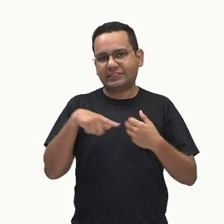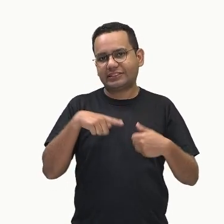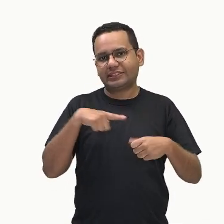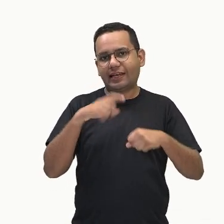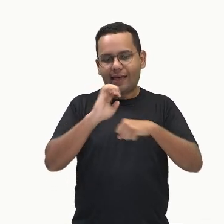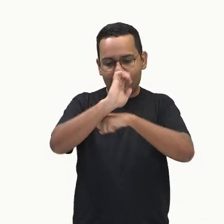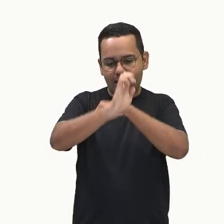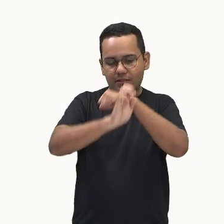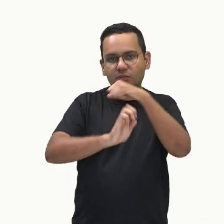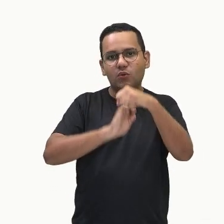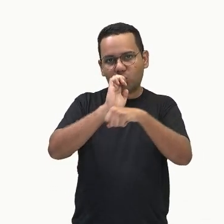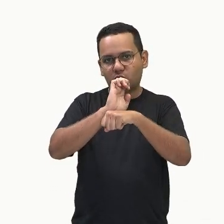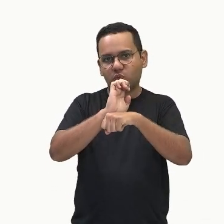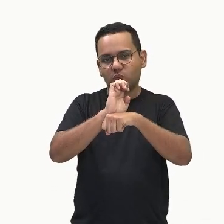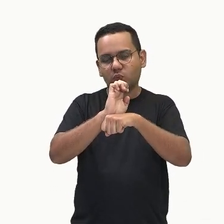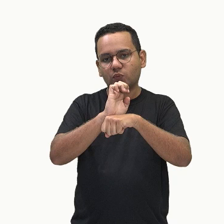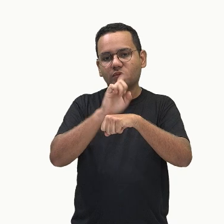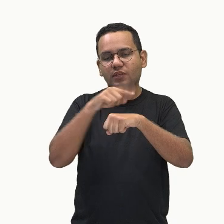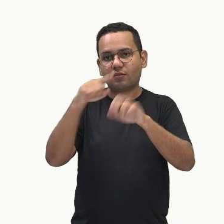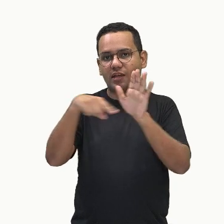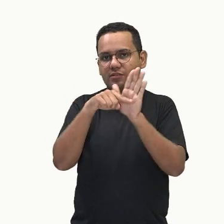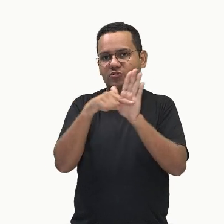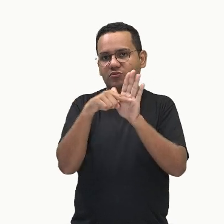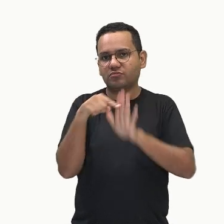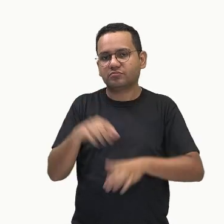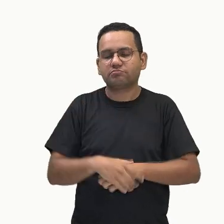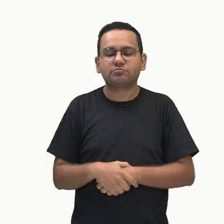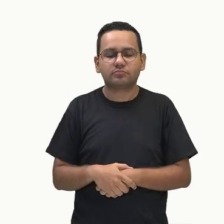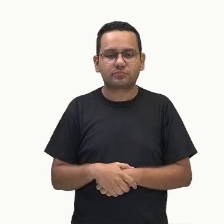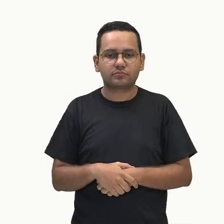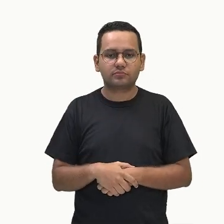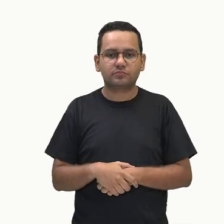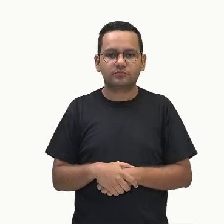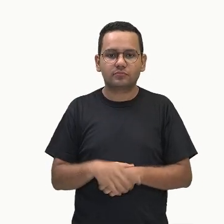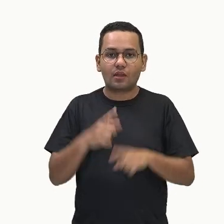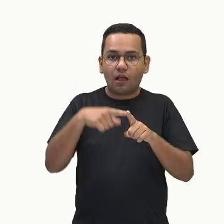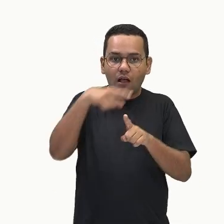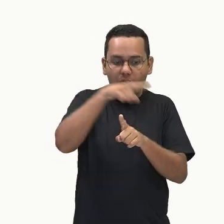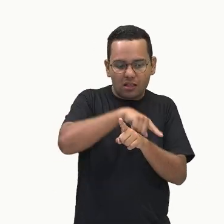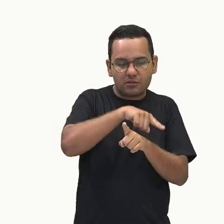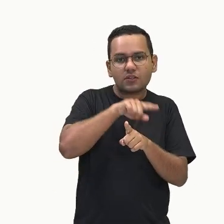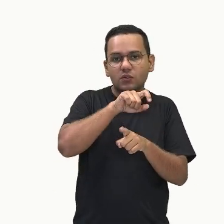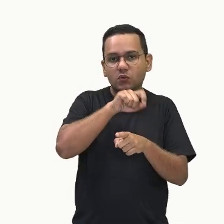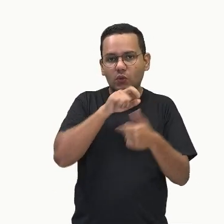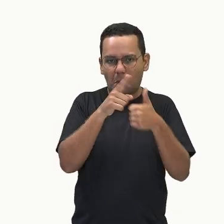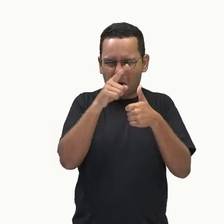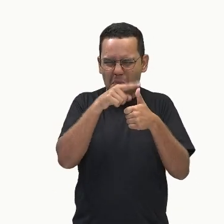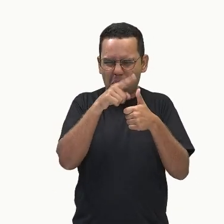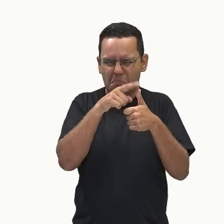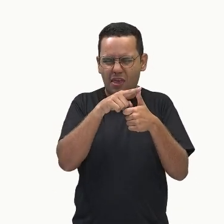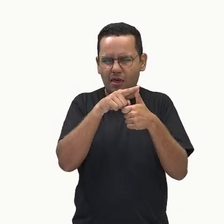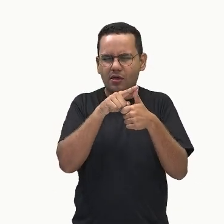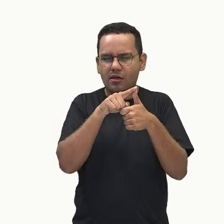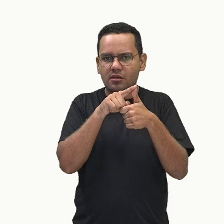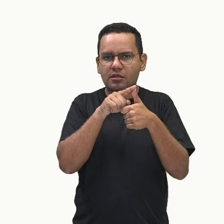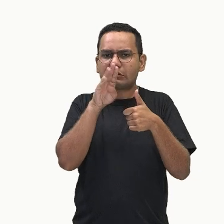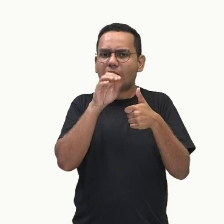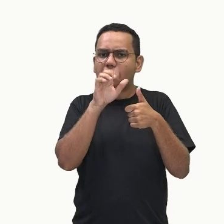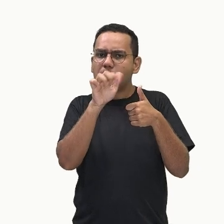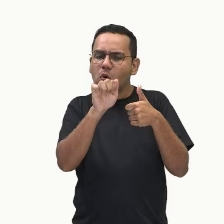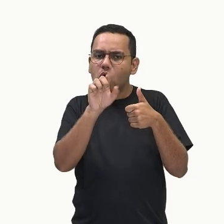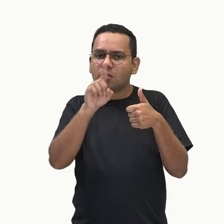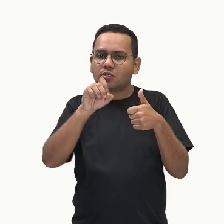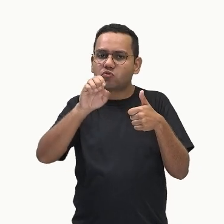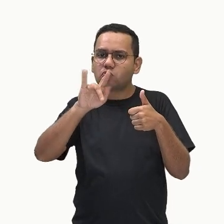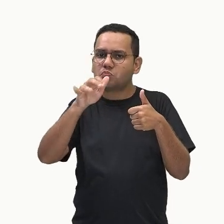que é a carga negativa. Então, Dalton tinha identificado apenas os